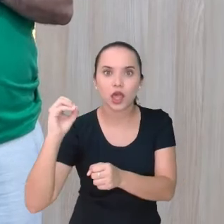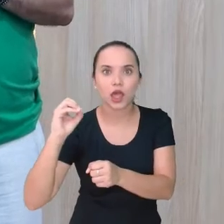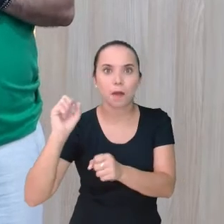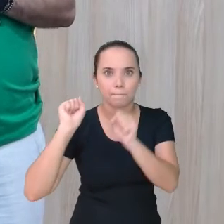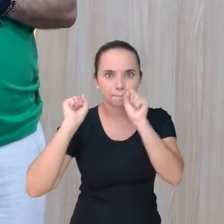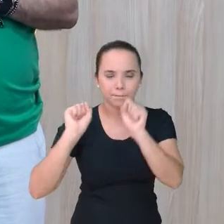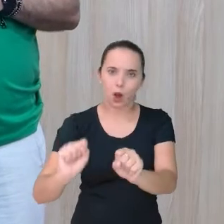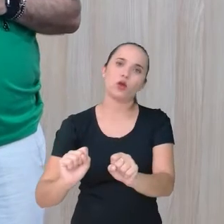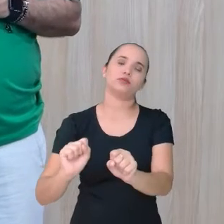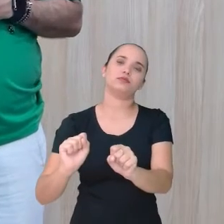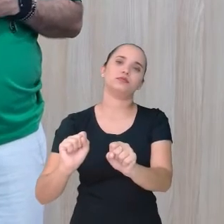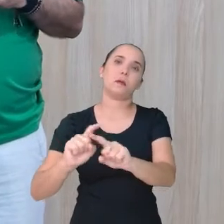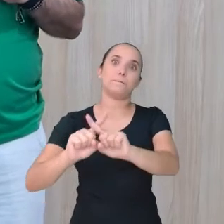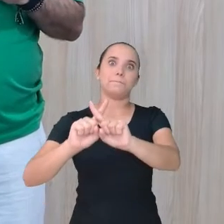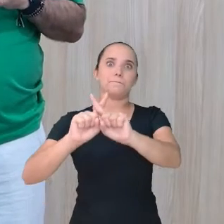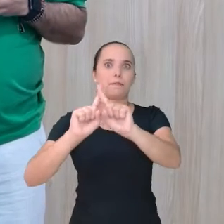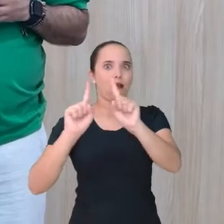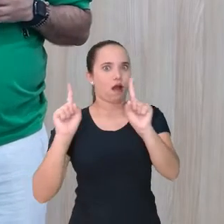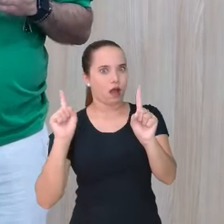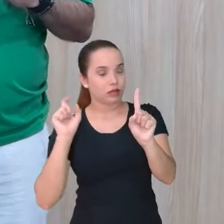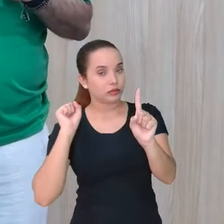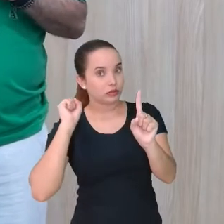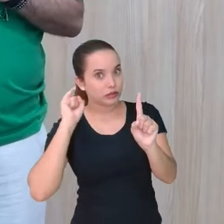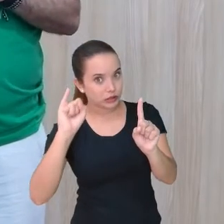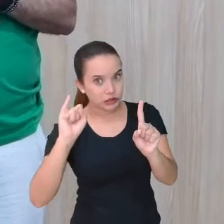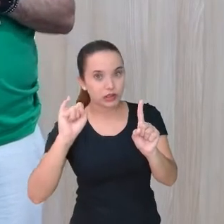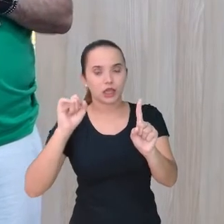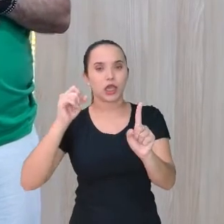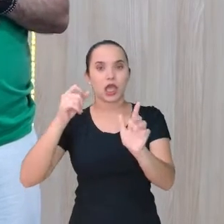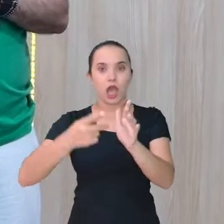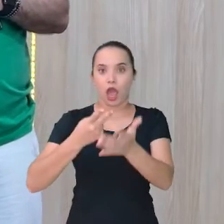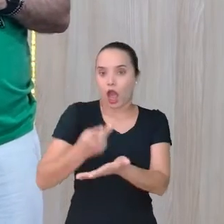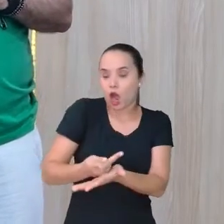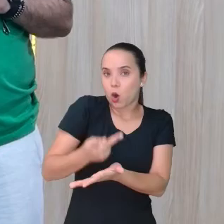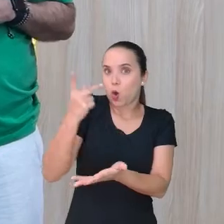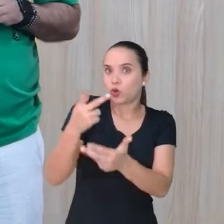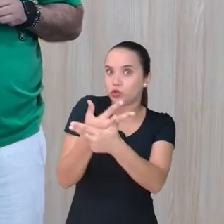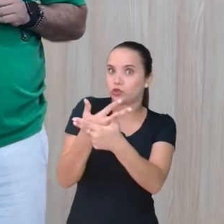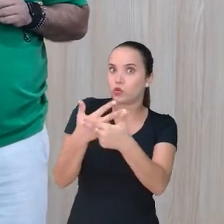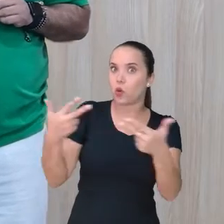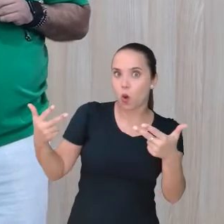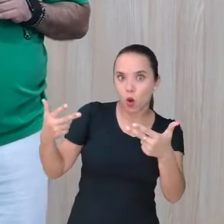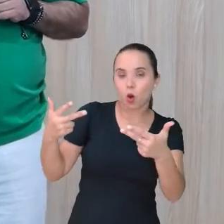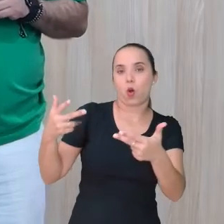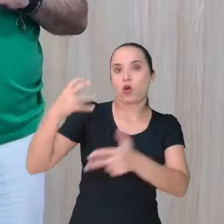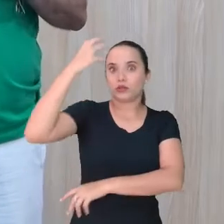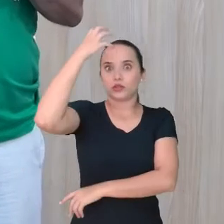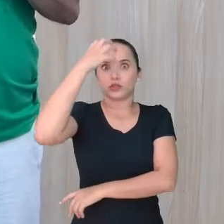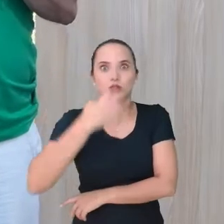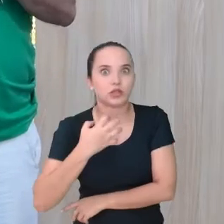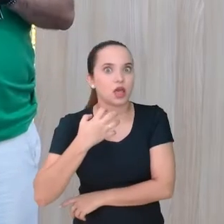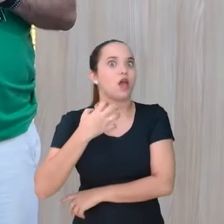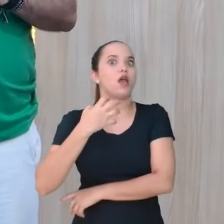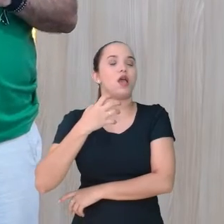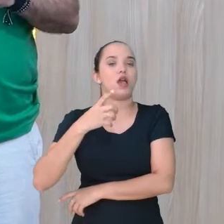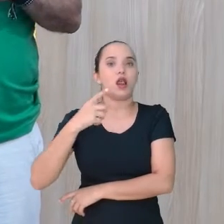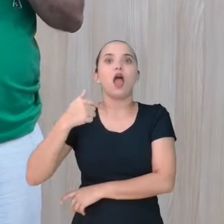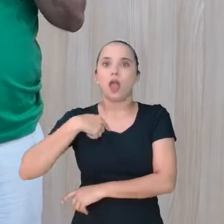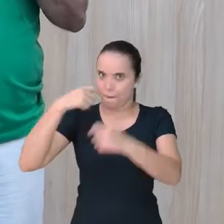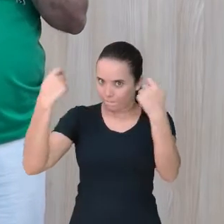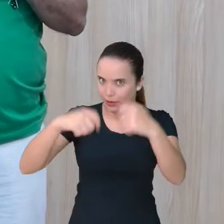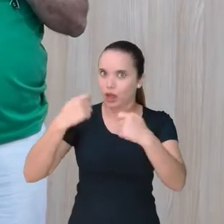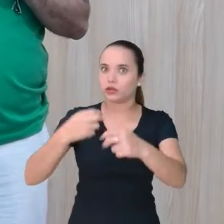serei responsabilizado por acaso se eu vier a cometer um acidente. Então, se eu estou